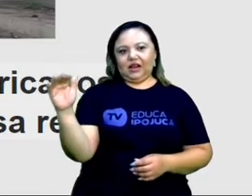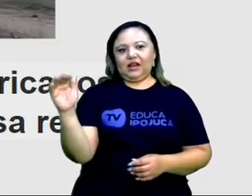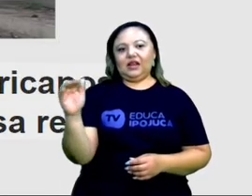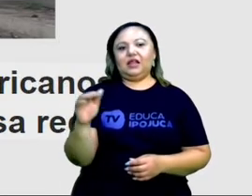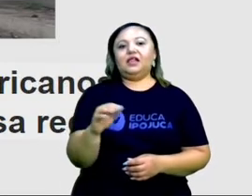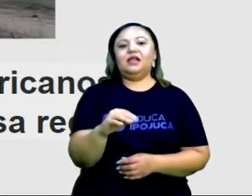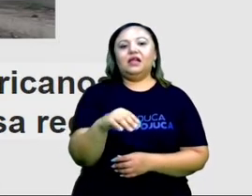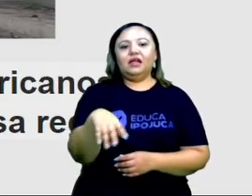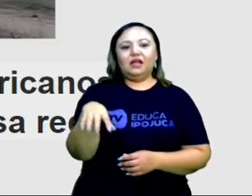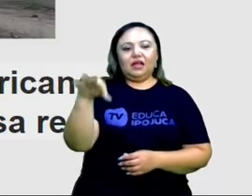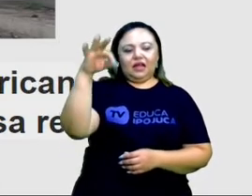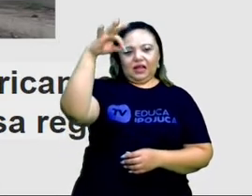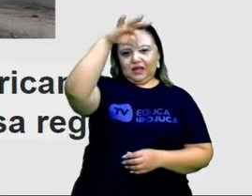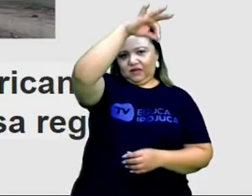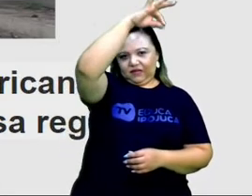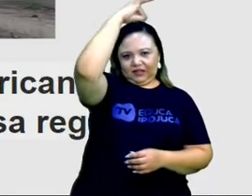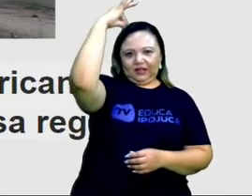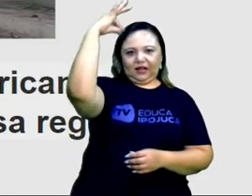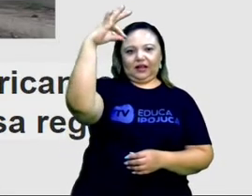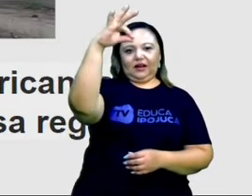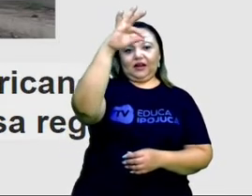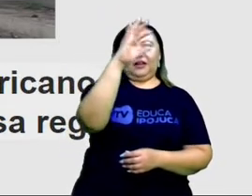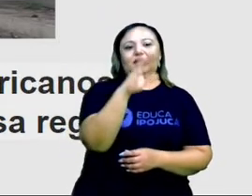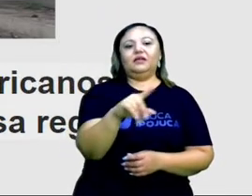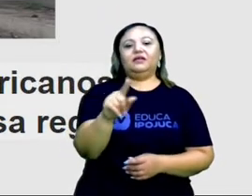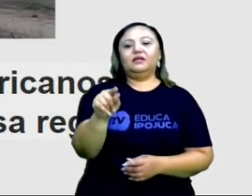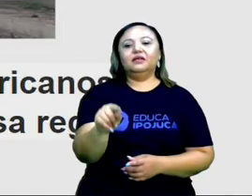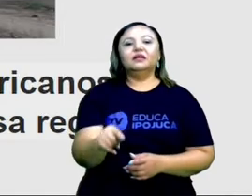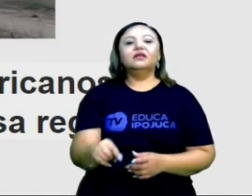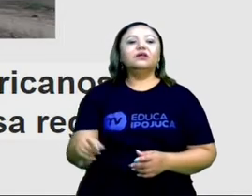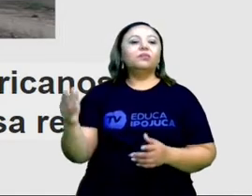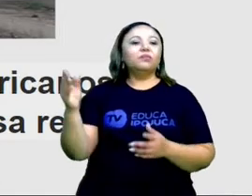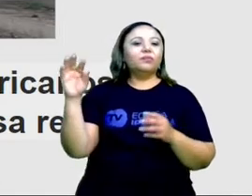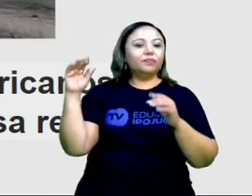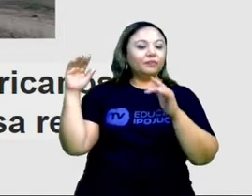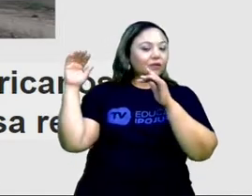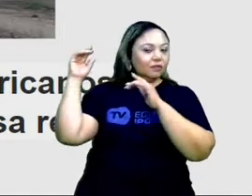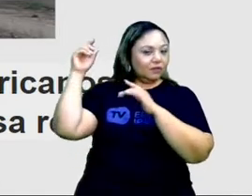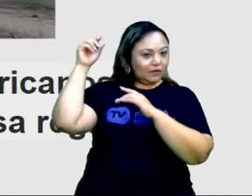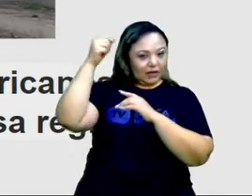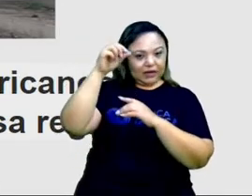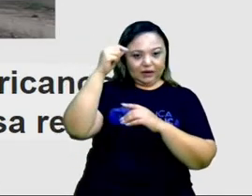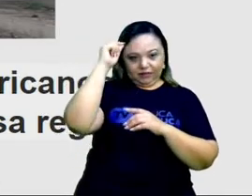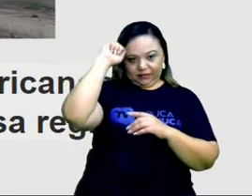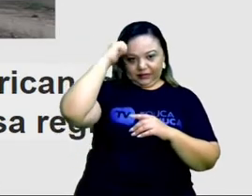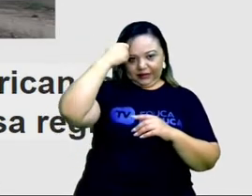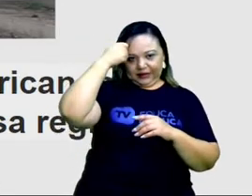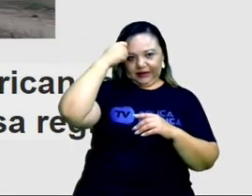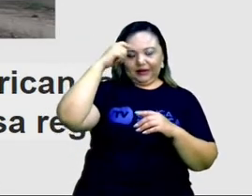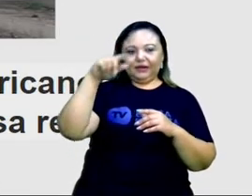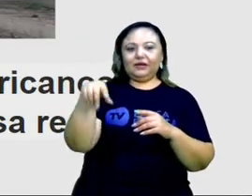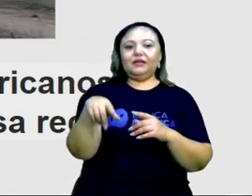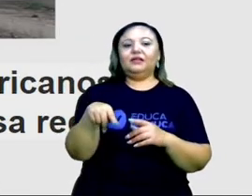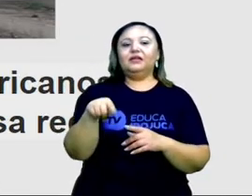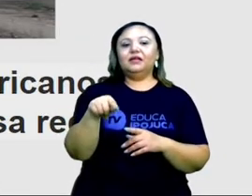sabemos, né, que na África existe um tempo de estiagem muito forte, mas